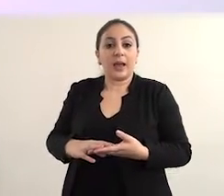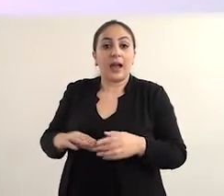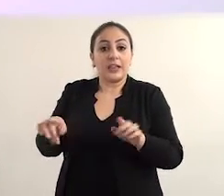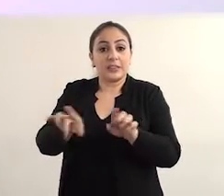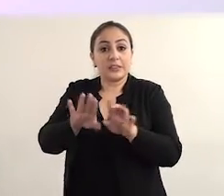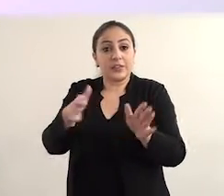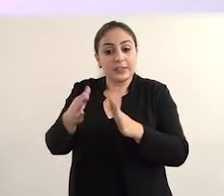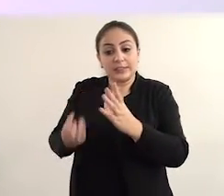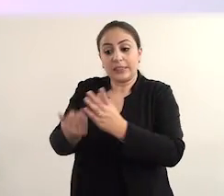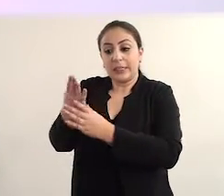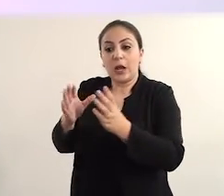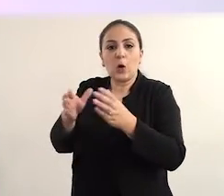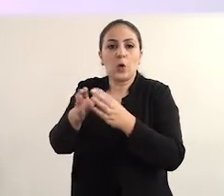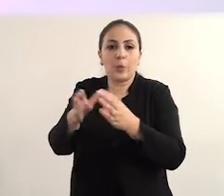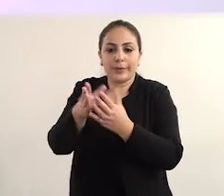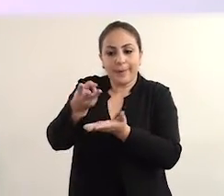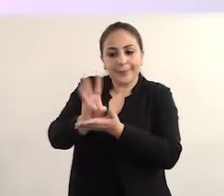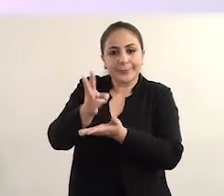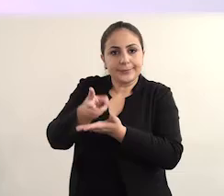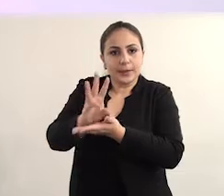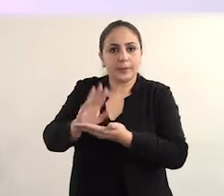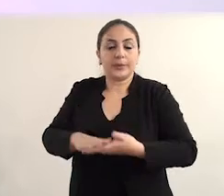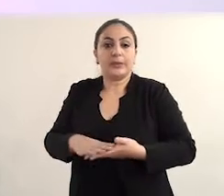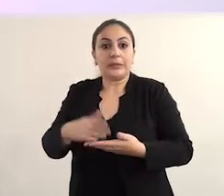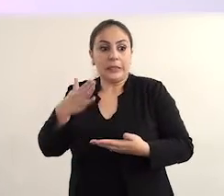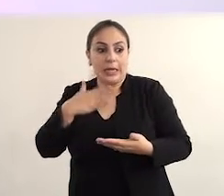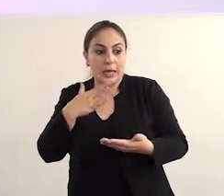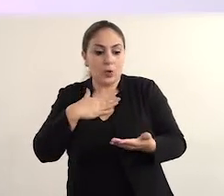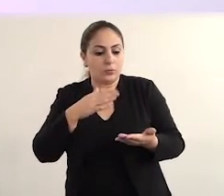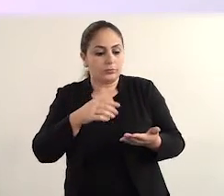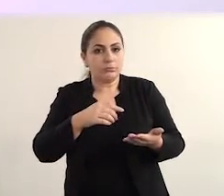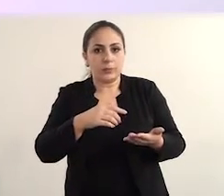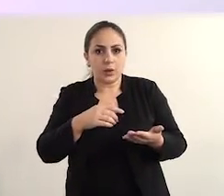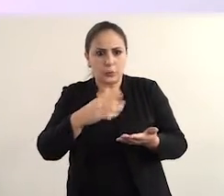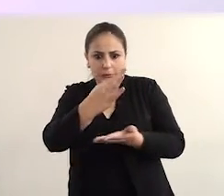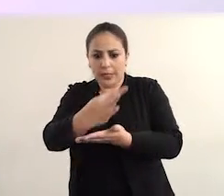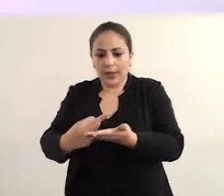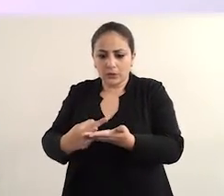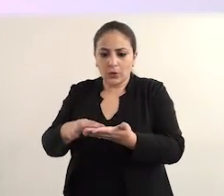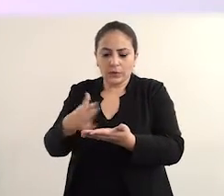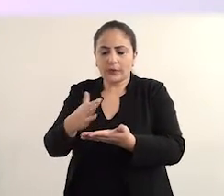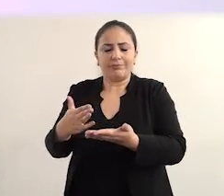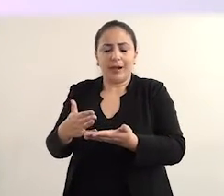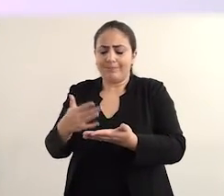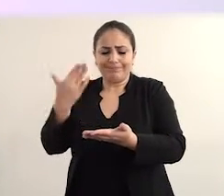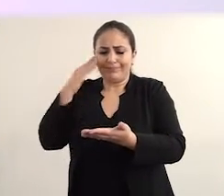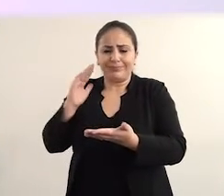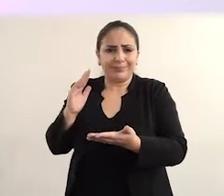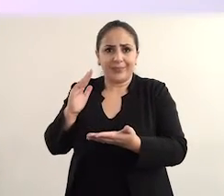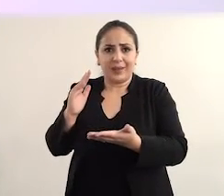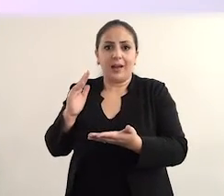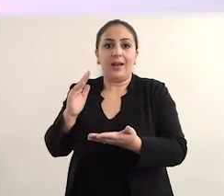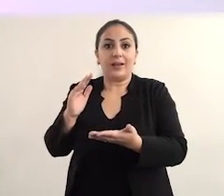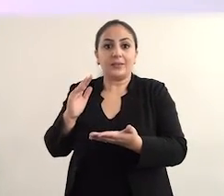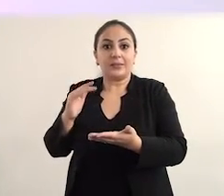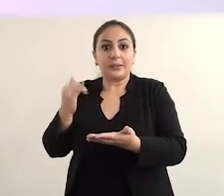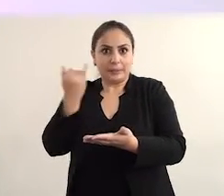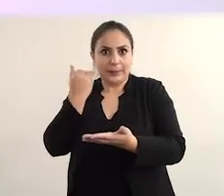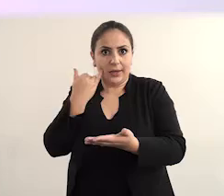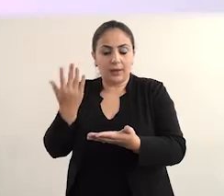se cria os grupos no WhatsApp, daí a questão de ter que interpretar para ela, né, aí essa conversa, porque como ela não tem o domínio da